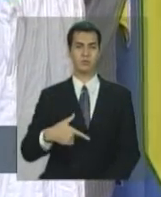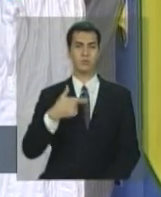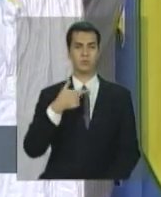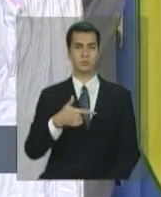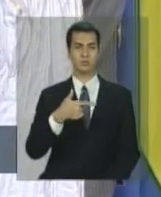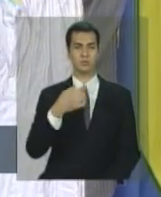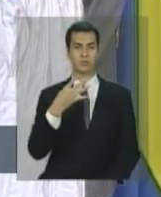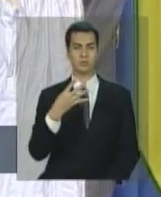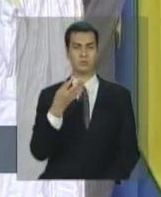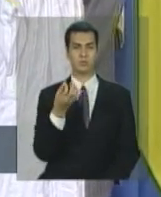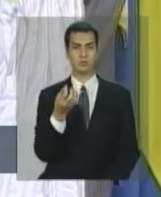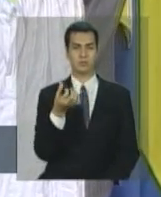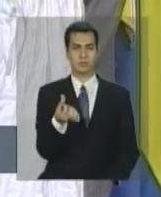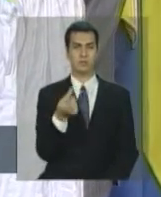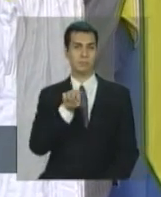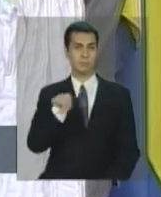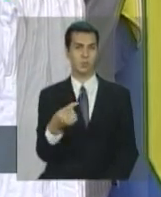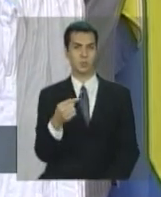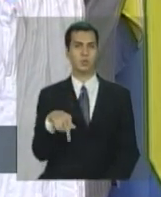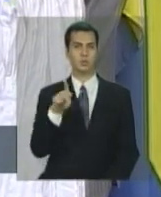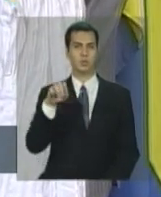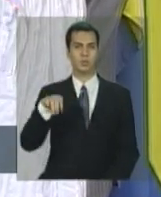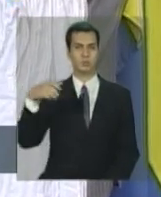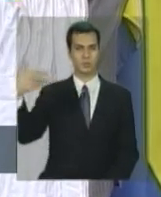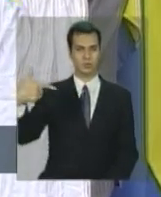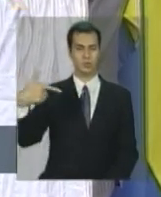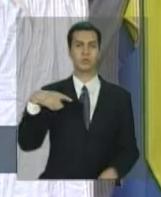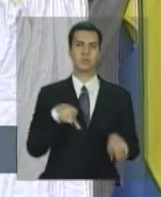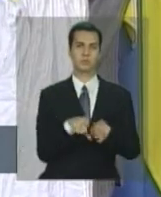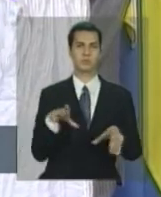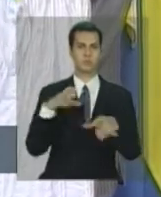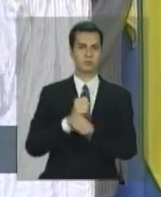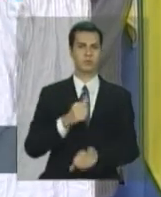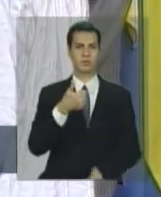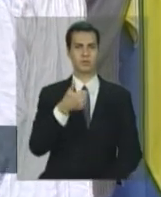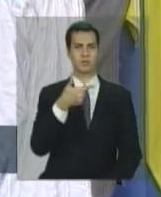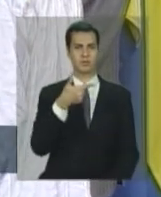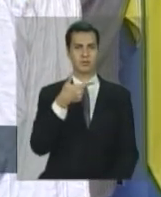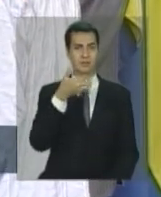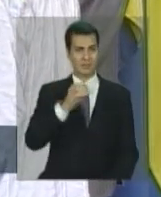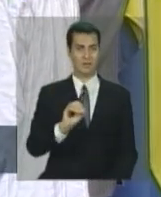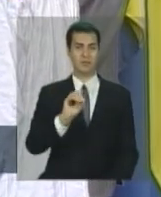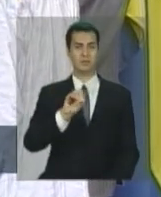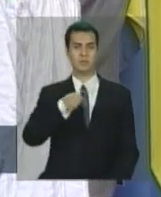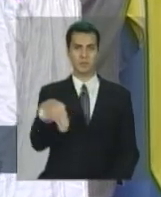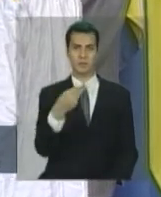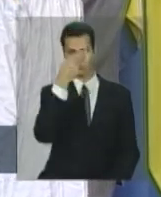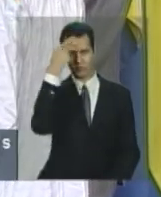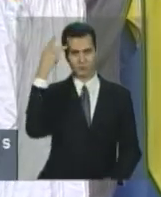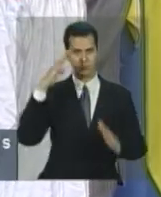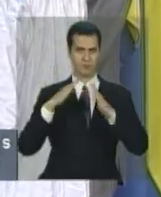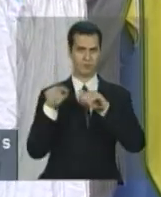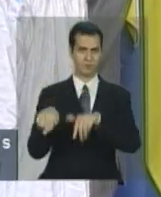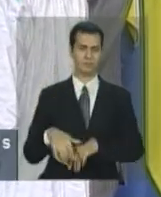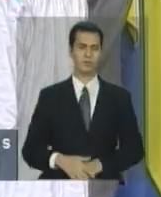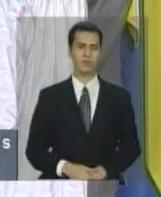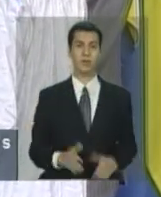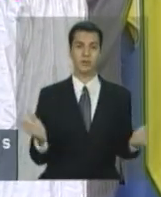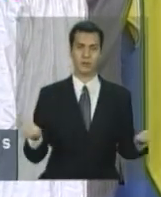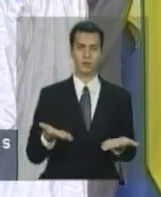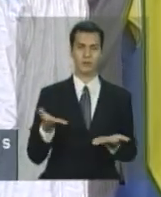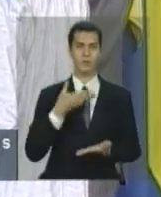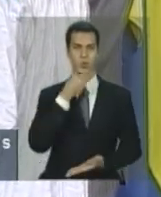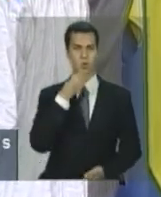mil quilômetros quadrados e 10 milhões de habitantes. Este é o momento em que seu